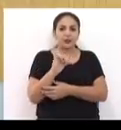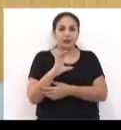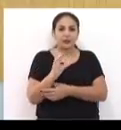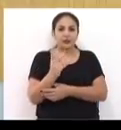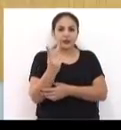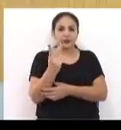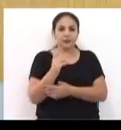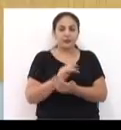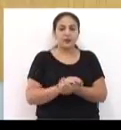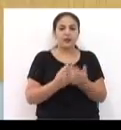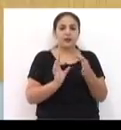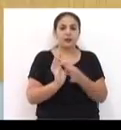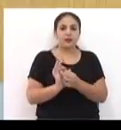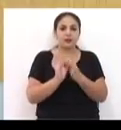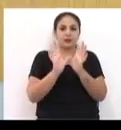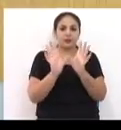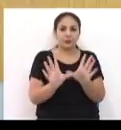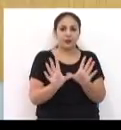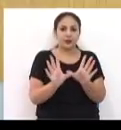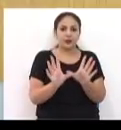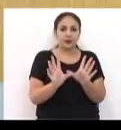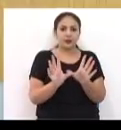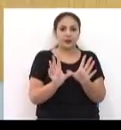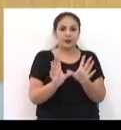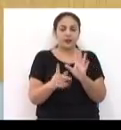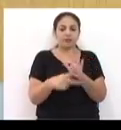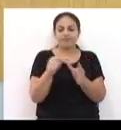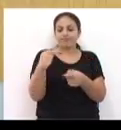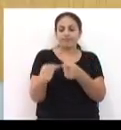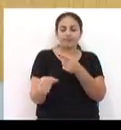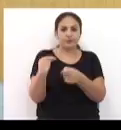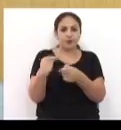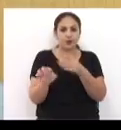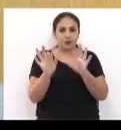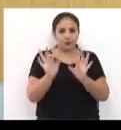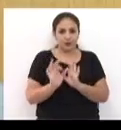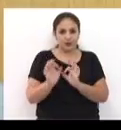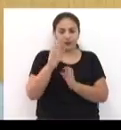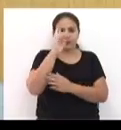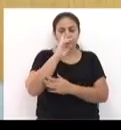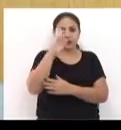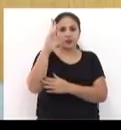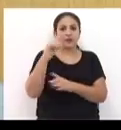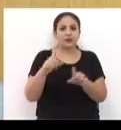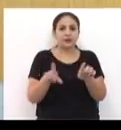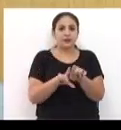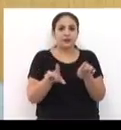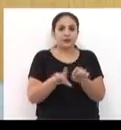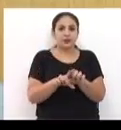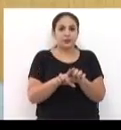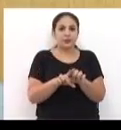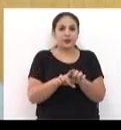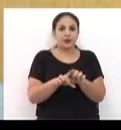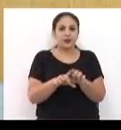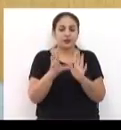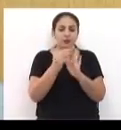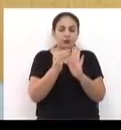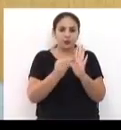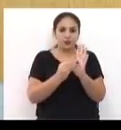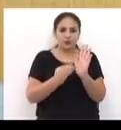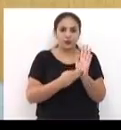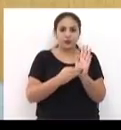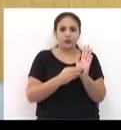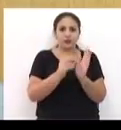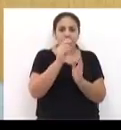autoriza a regularização das edificações construídas em desacordo com o plano diretor e com o Código de Obras do município,